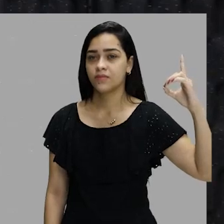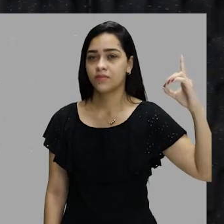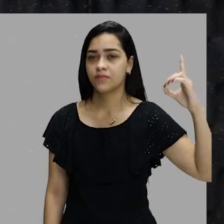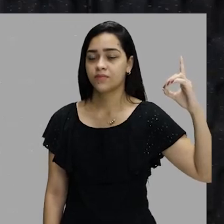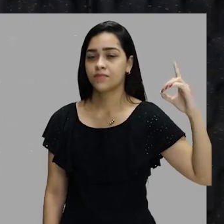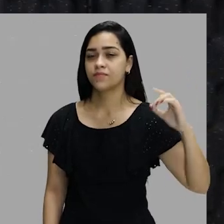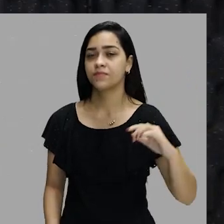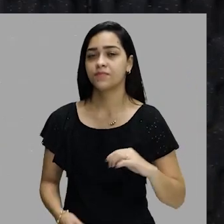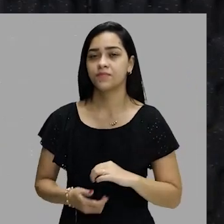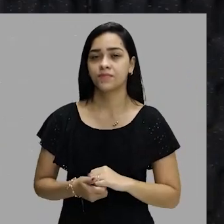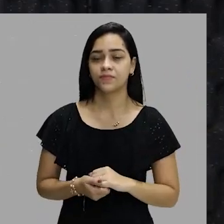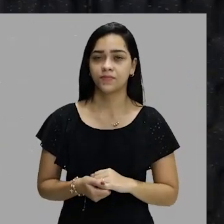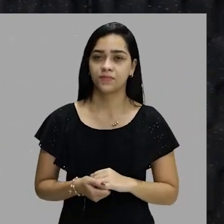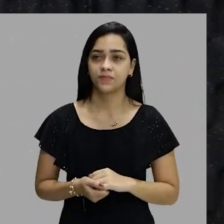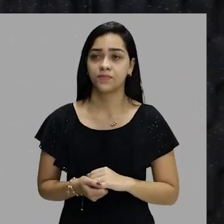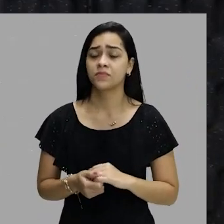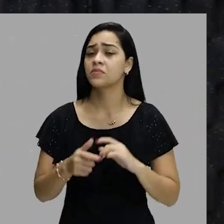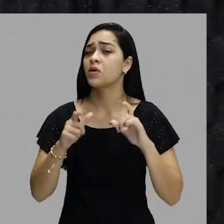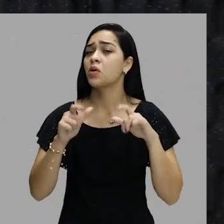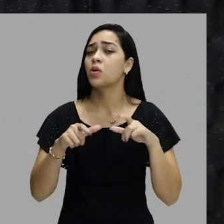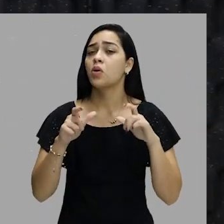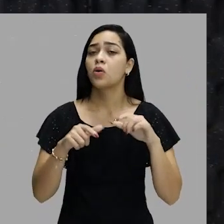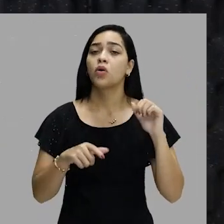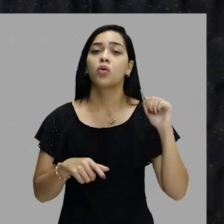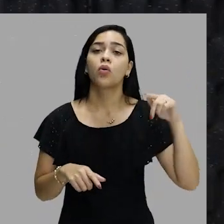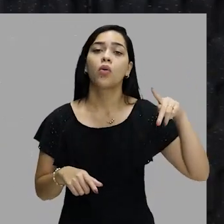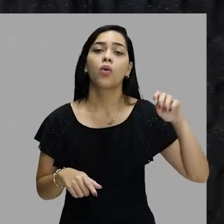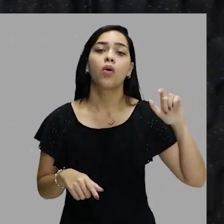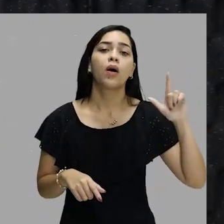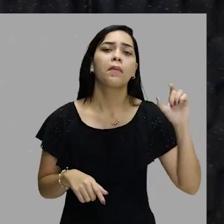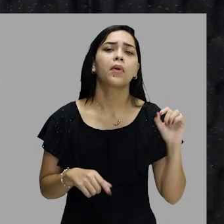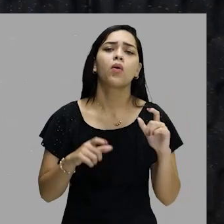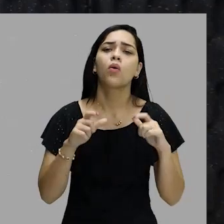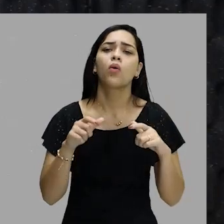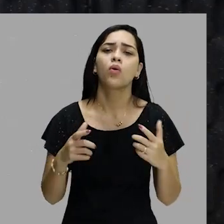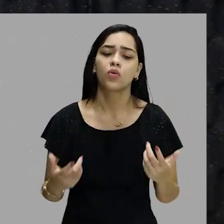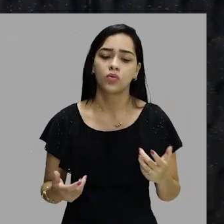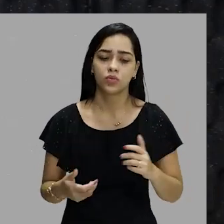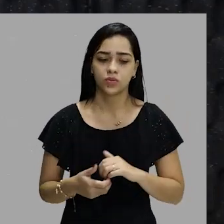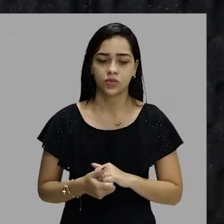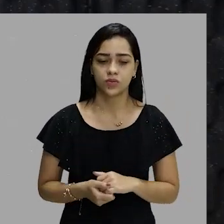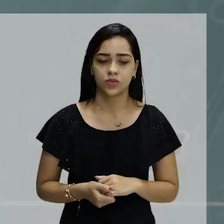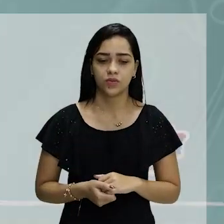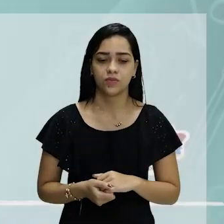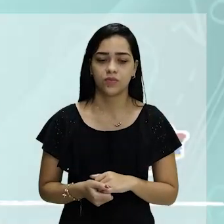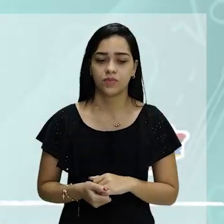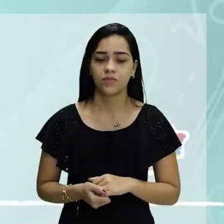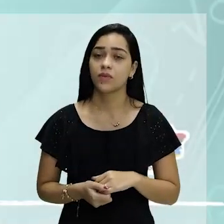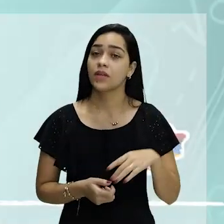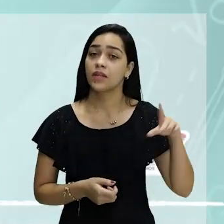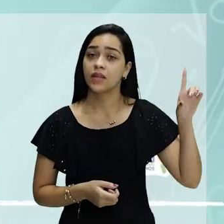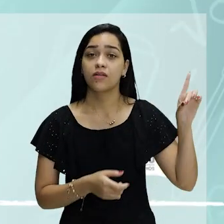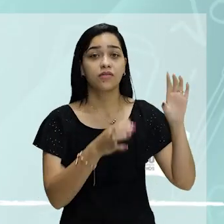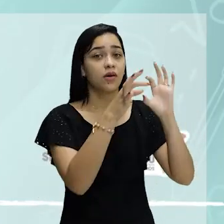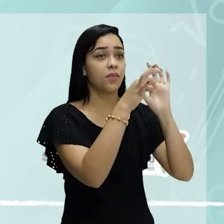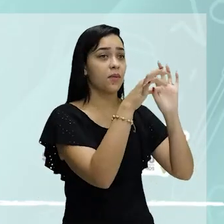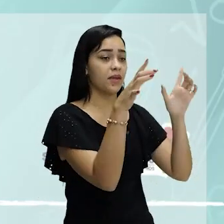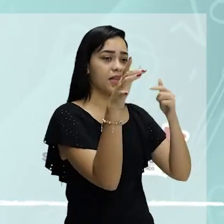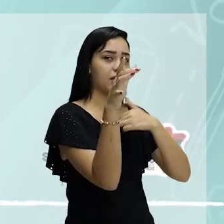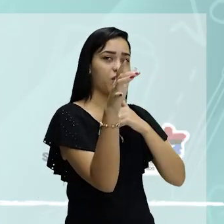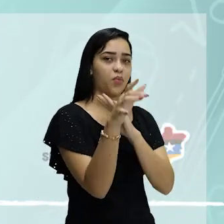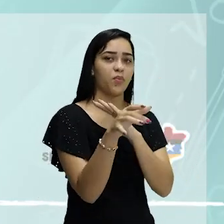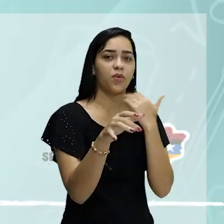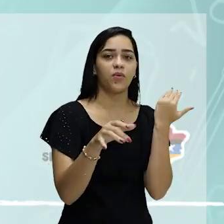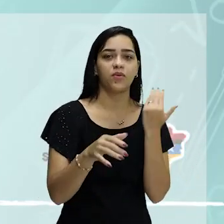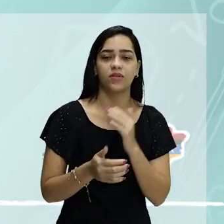que eu morra? Onde está aí o apelo? Obviamente, não permita Deus que eu